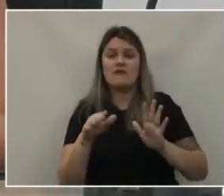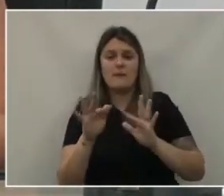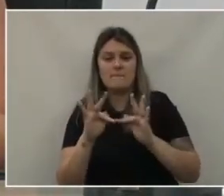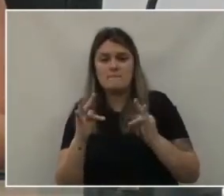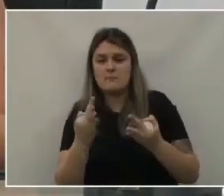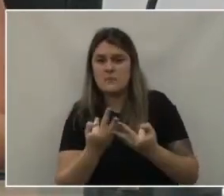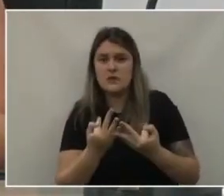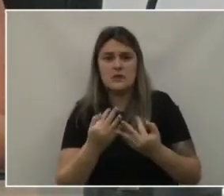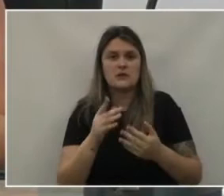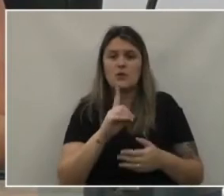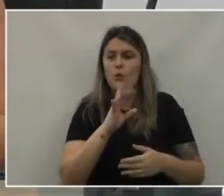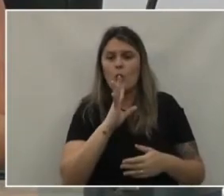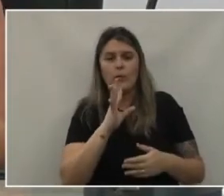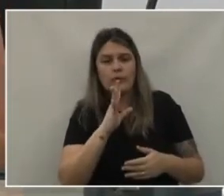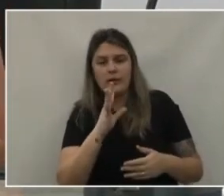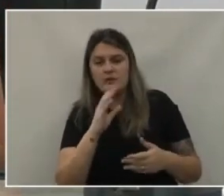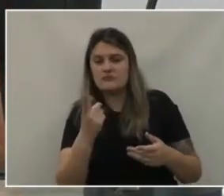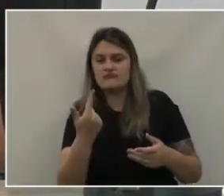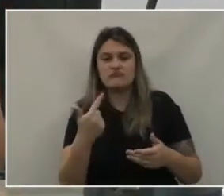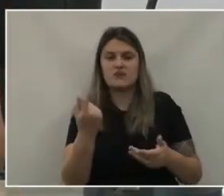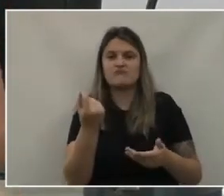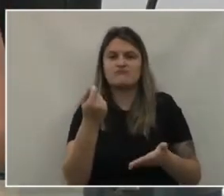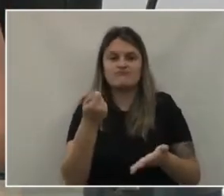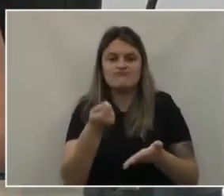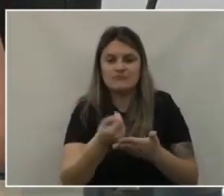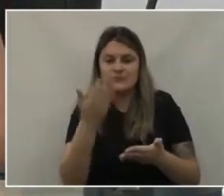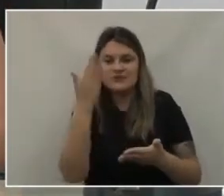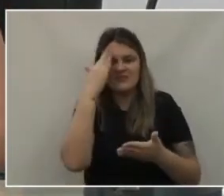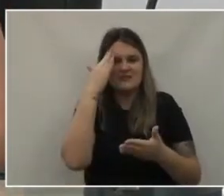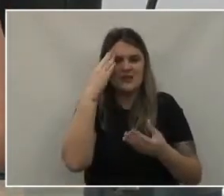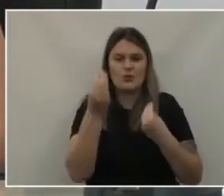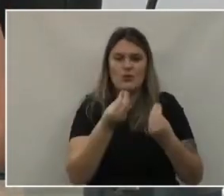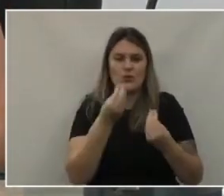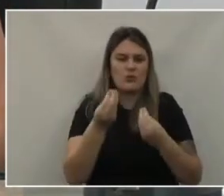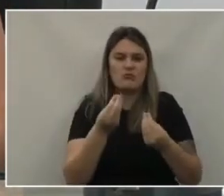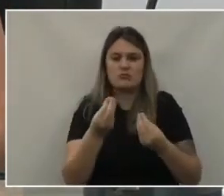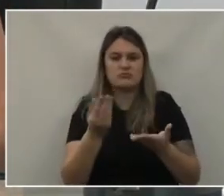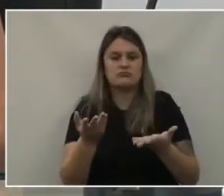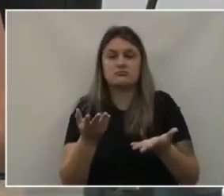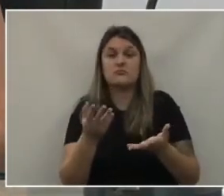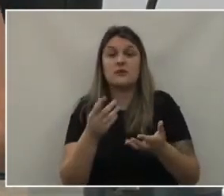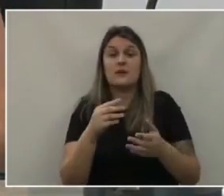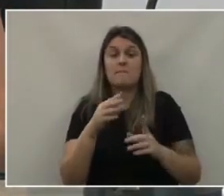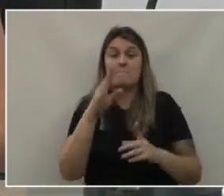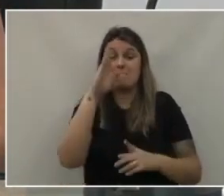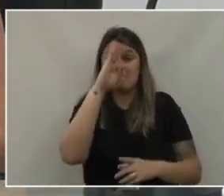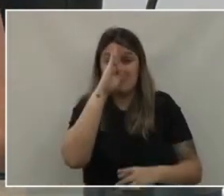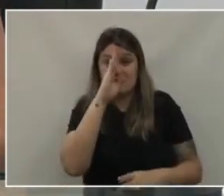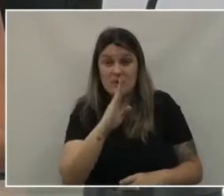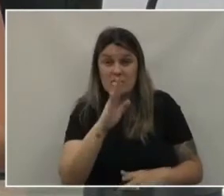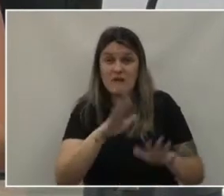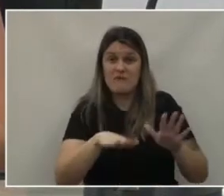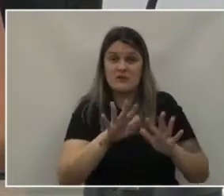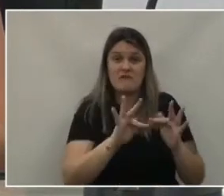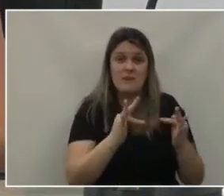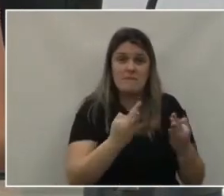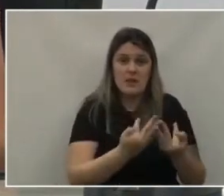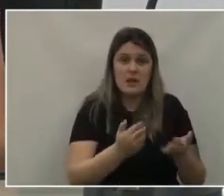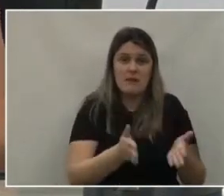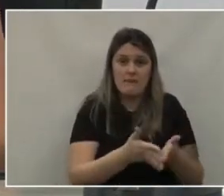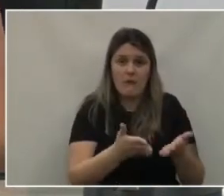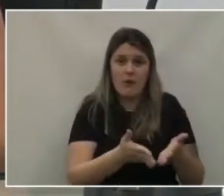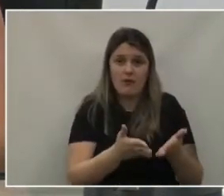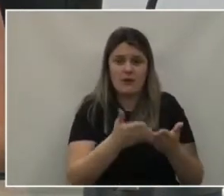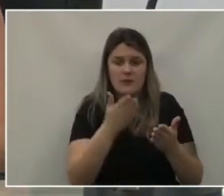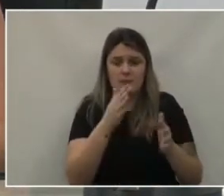família não tem muita condição de entendimento quanto a isso. Principalmente nas famílias mais pobres,